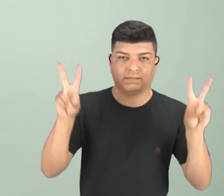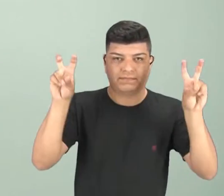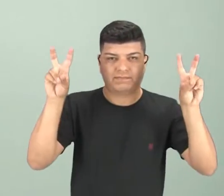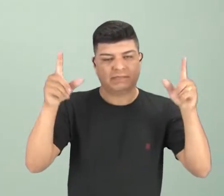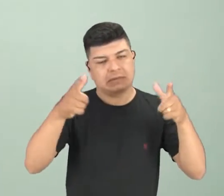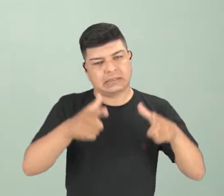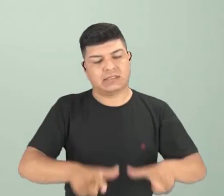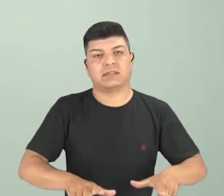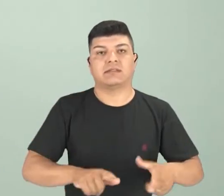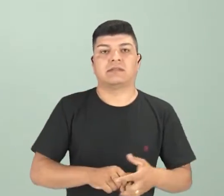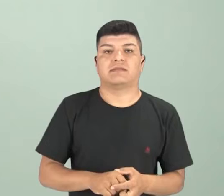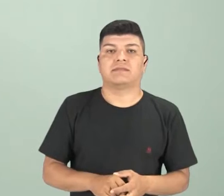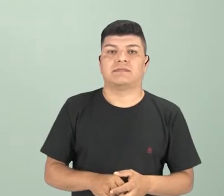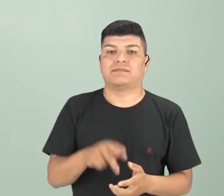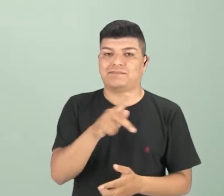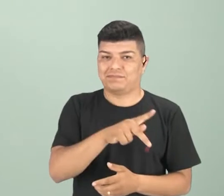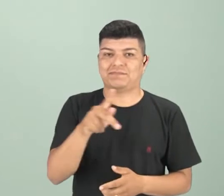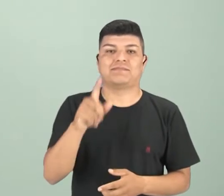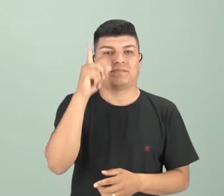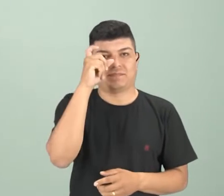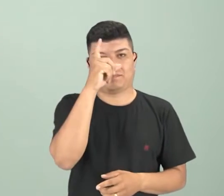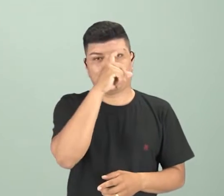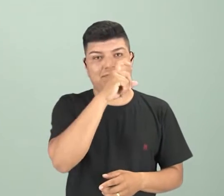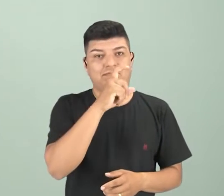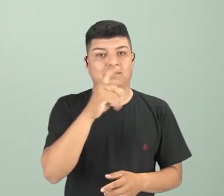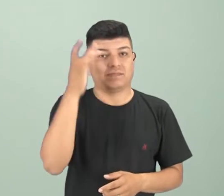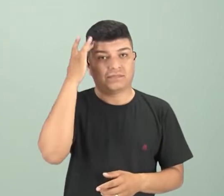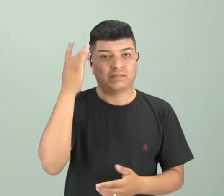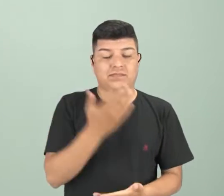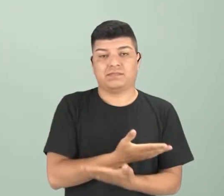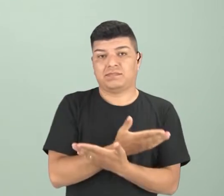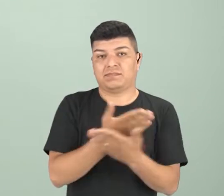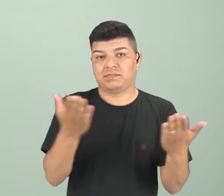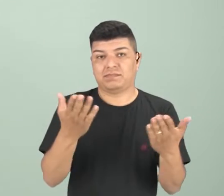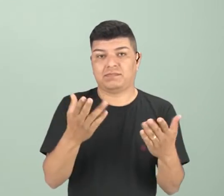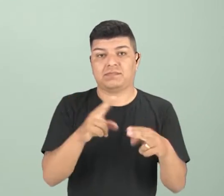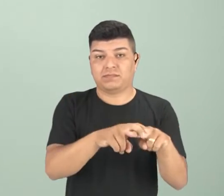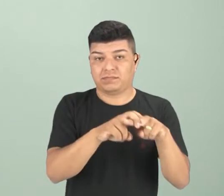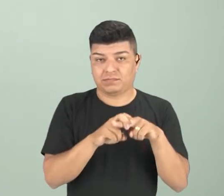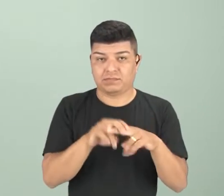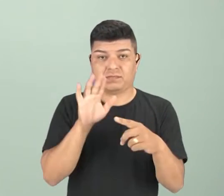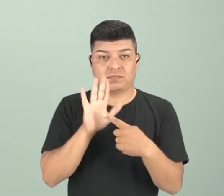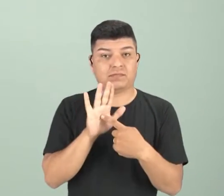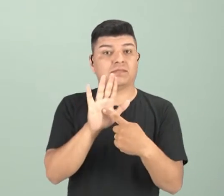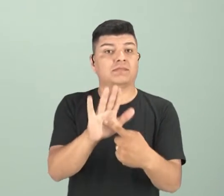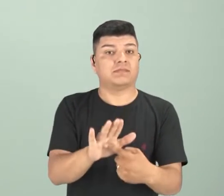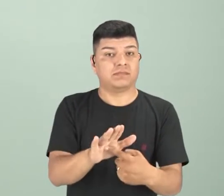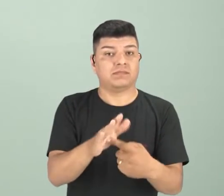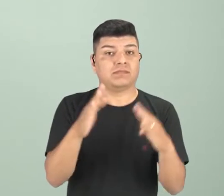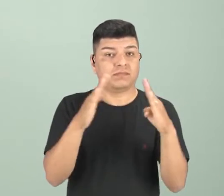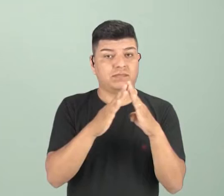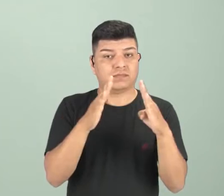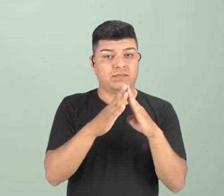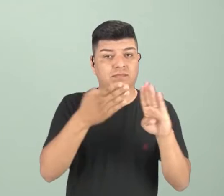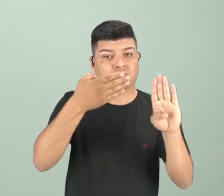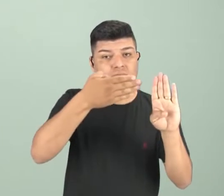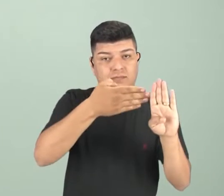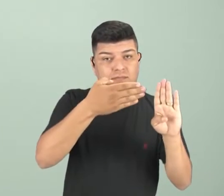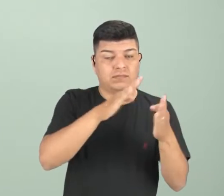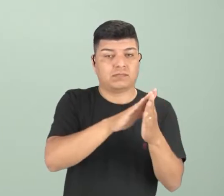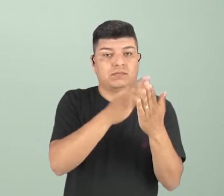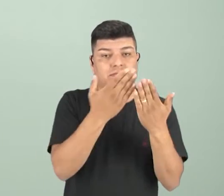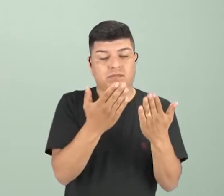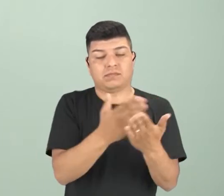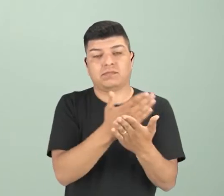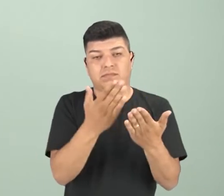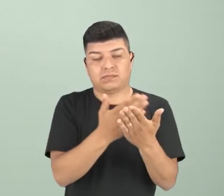chatos, né? Até o prof tem dificuldade, imagino vocês, mas é por isso que eu reforço. Vão em casa, acessem os livros